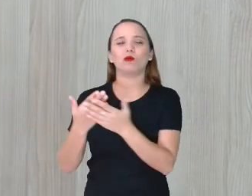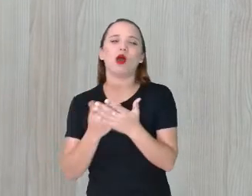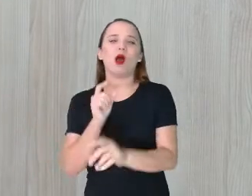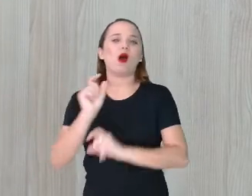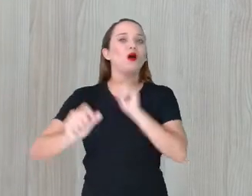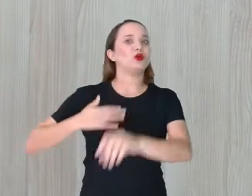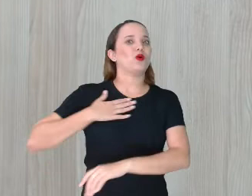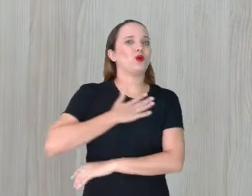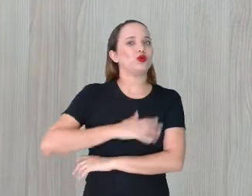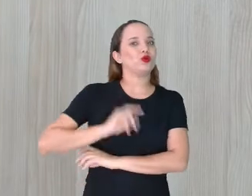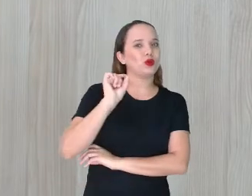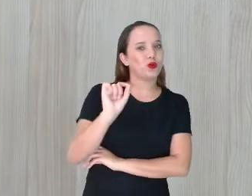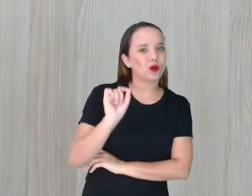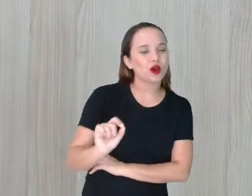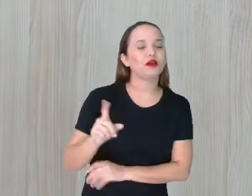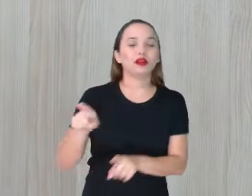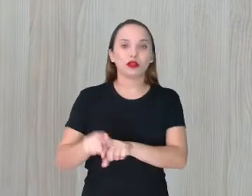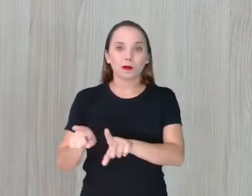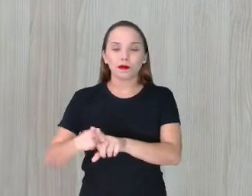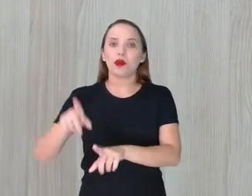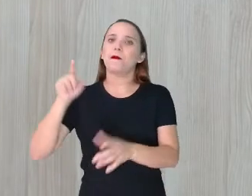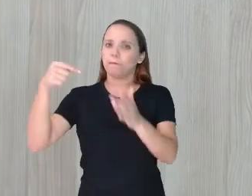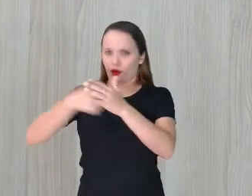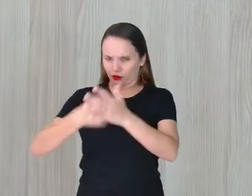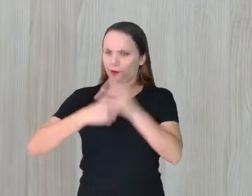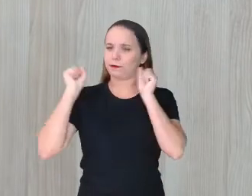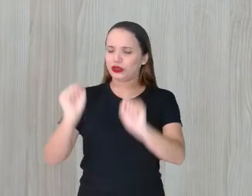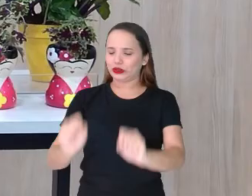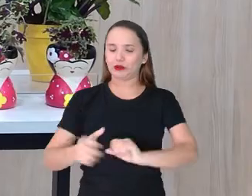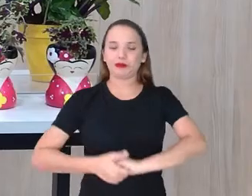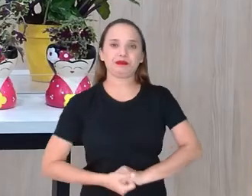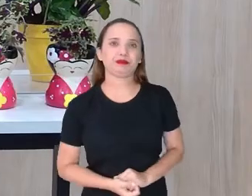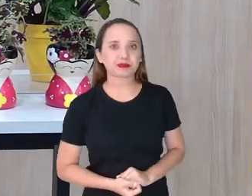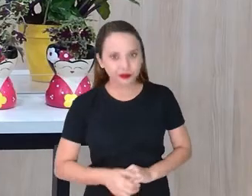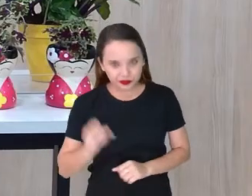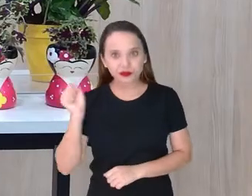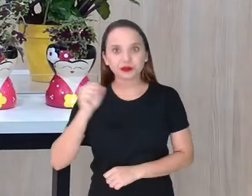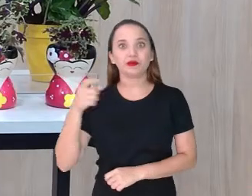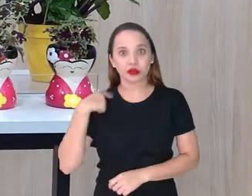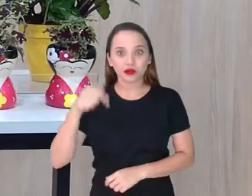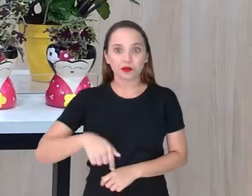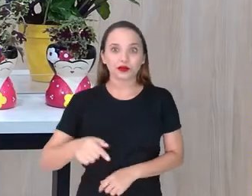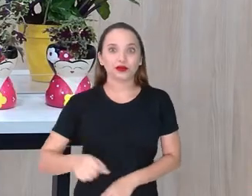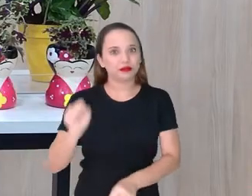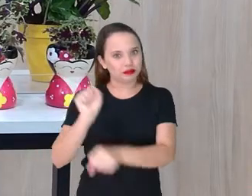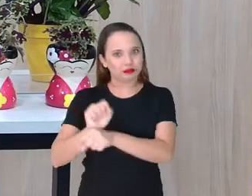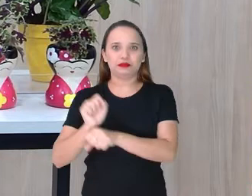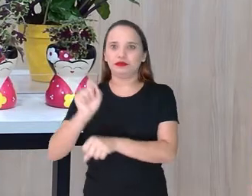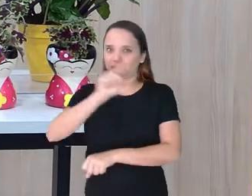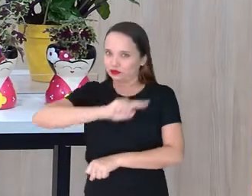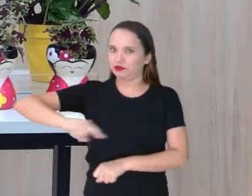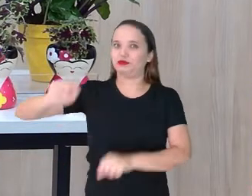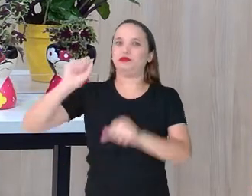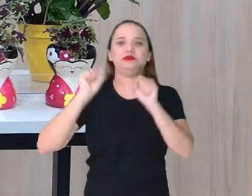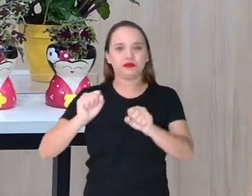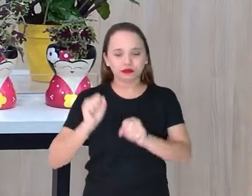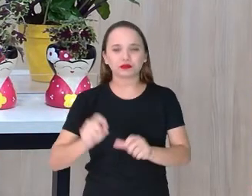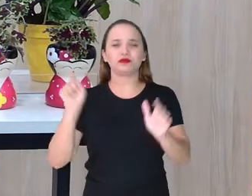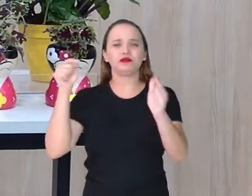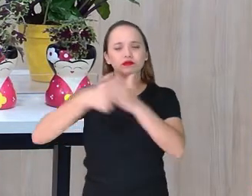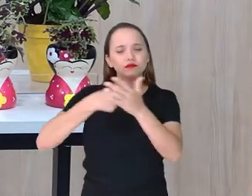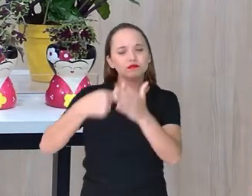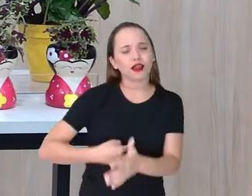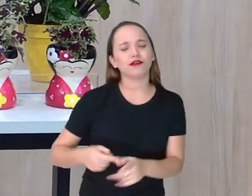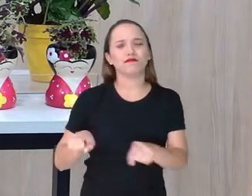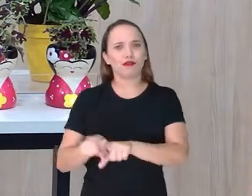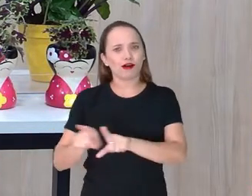que é que estão aprendendo e também fazer perguntas. Pessoal, estamos aqui aguardando vocês, viu? Podem fazer perguntas aí, podem interagir